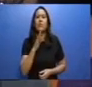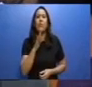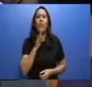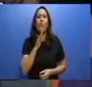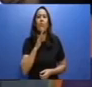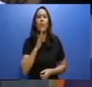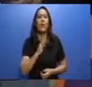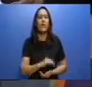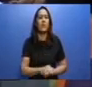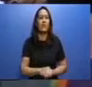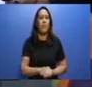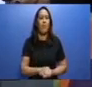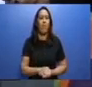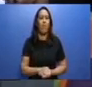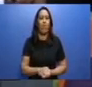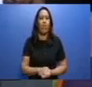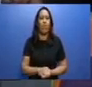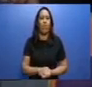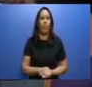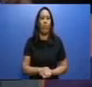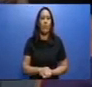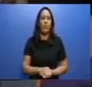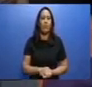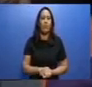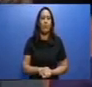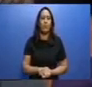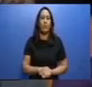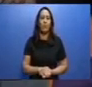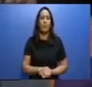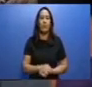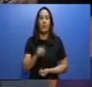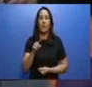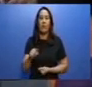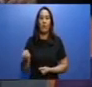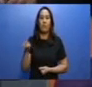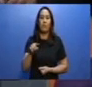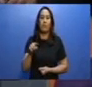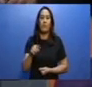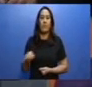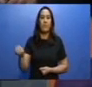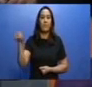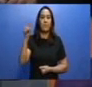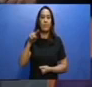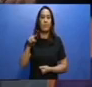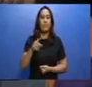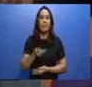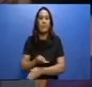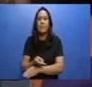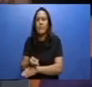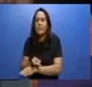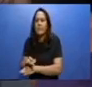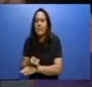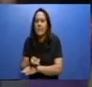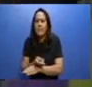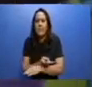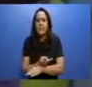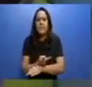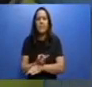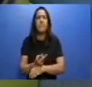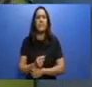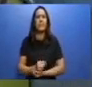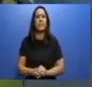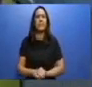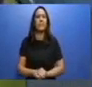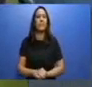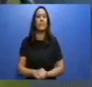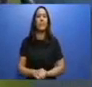vamos contornar. Pegar o lápis de cor e fazer o contorno. Vocês já reconheceram alguma? Eu